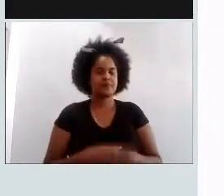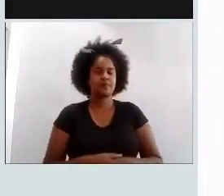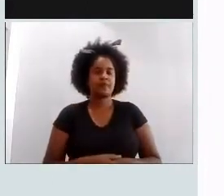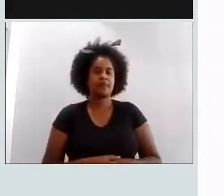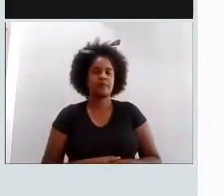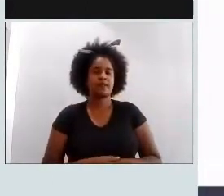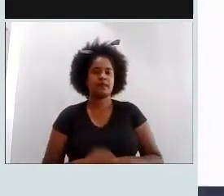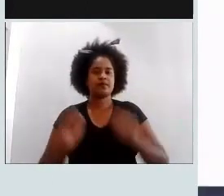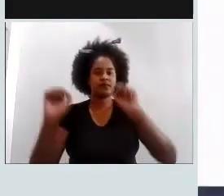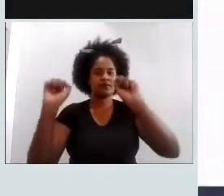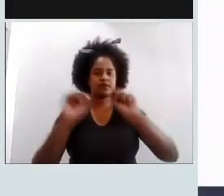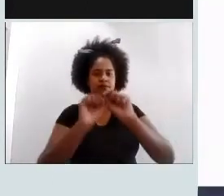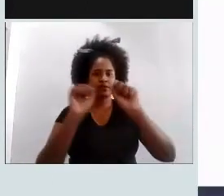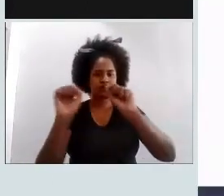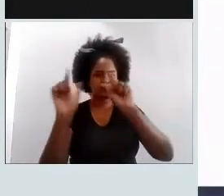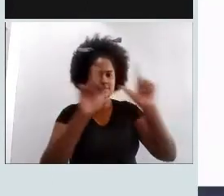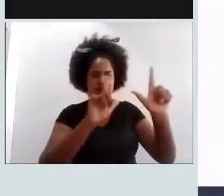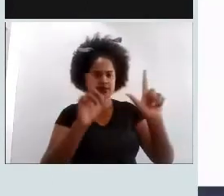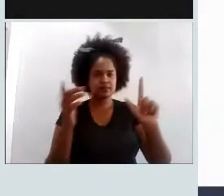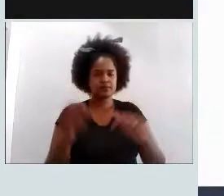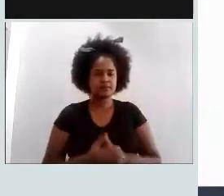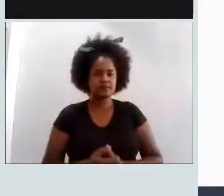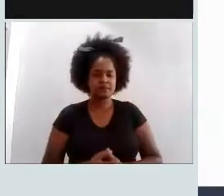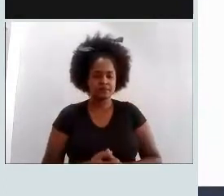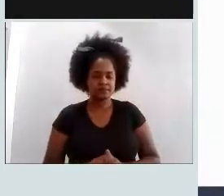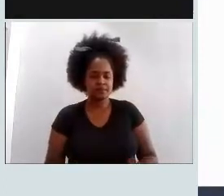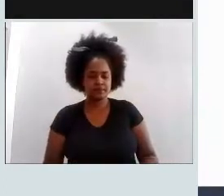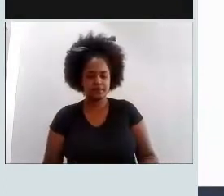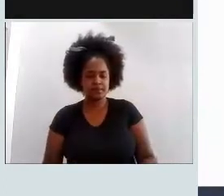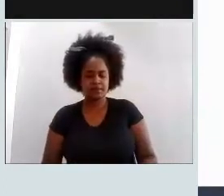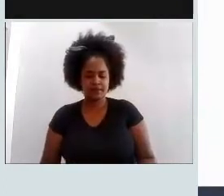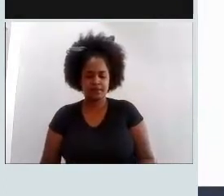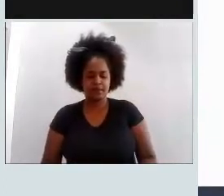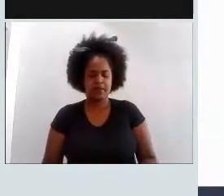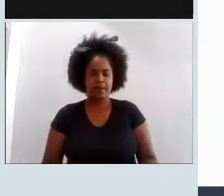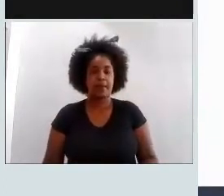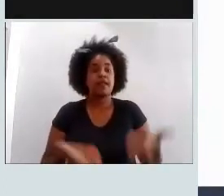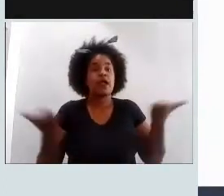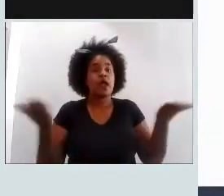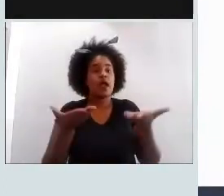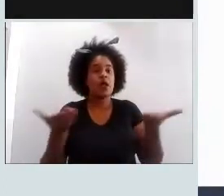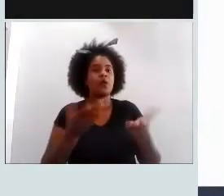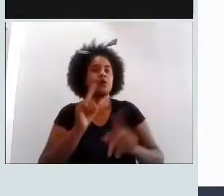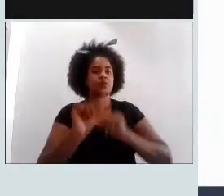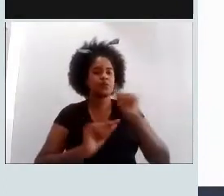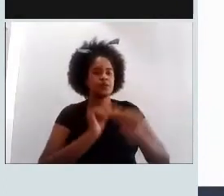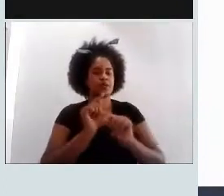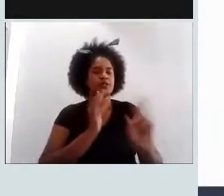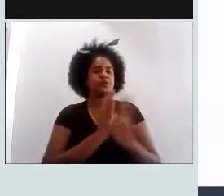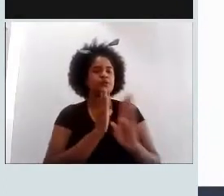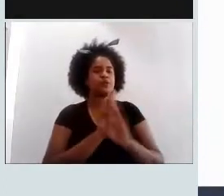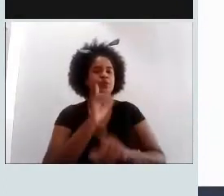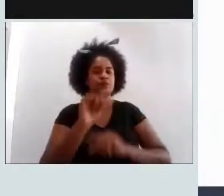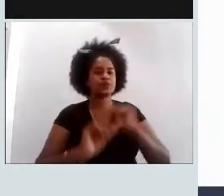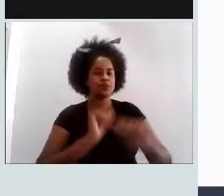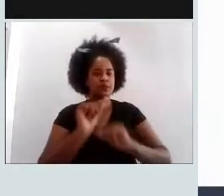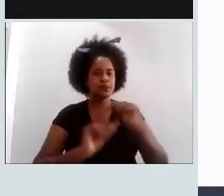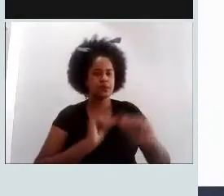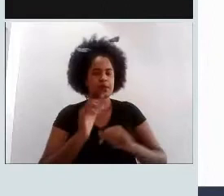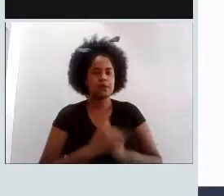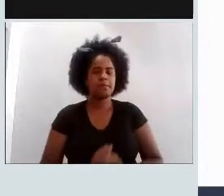favor. Bom, agora nós vamos descobrir um pouquinho sobre esse tal de